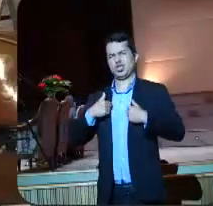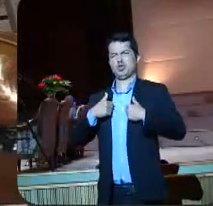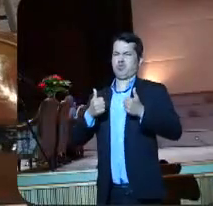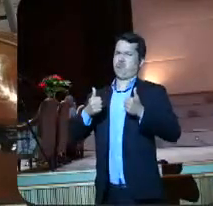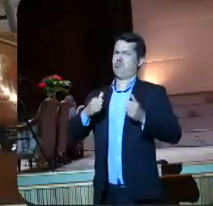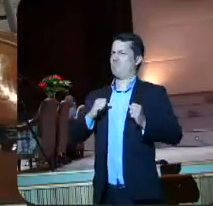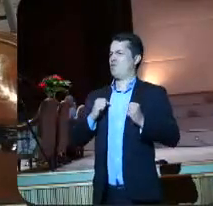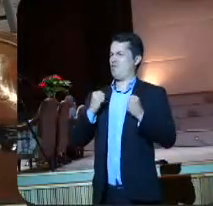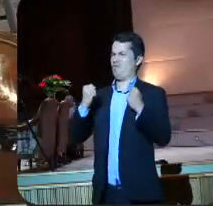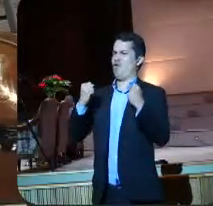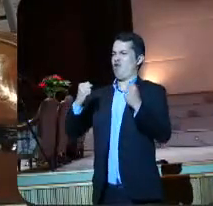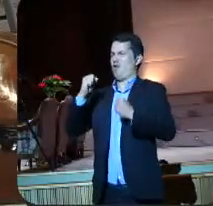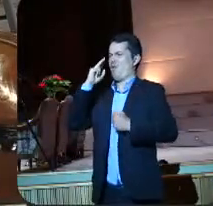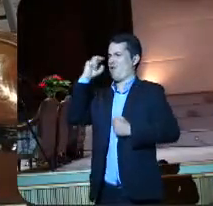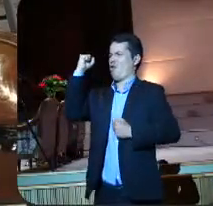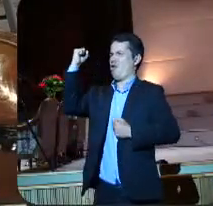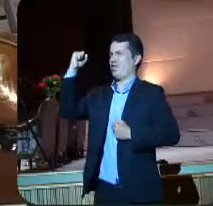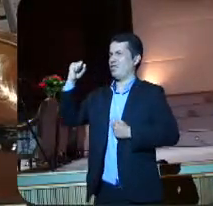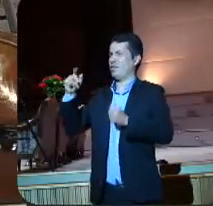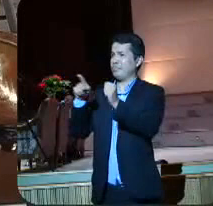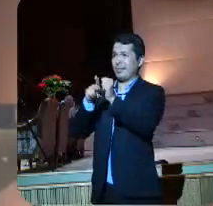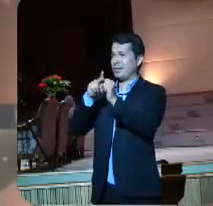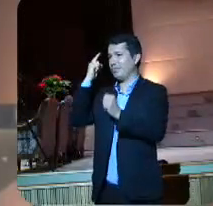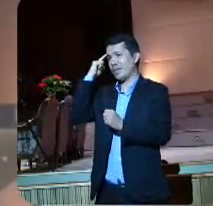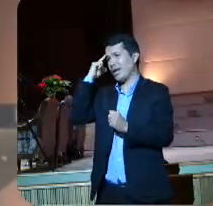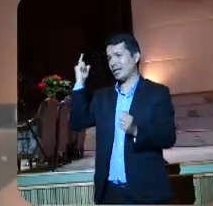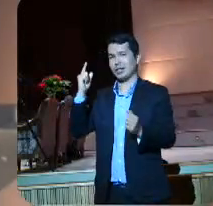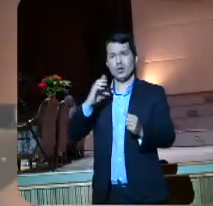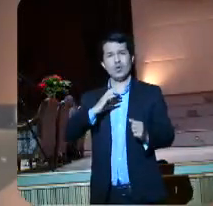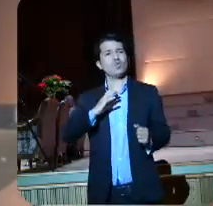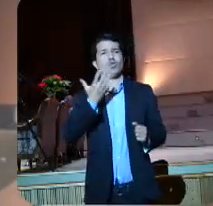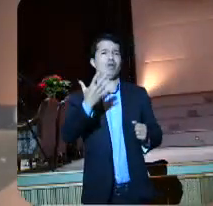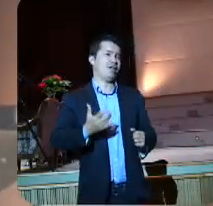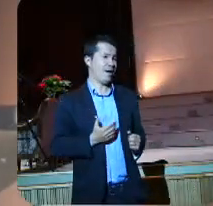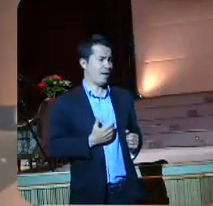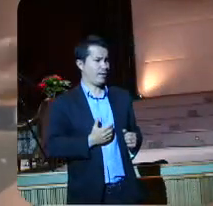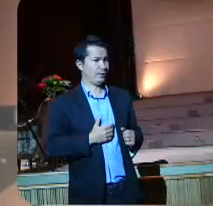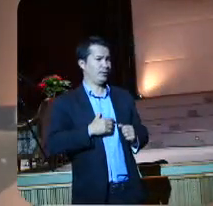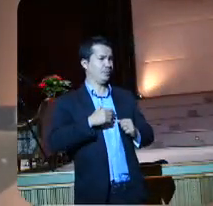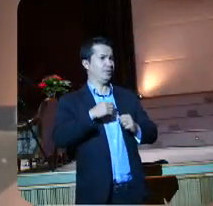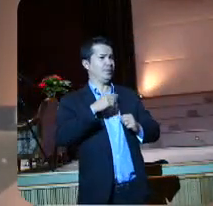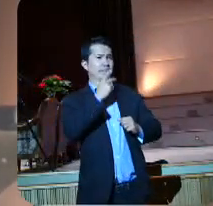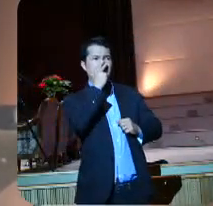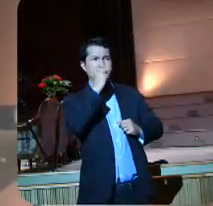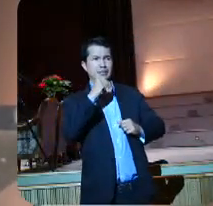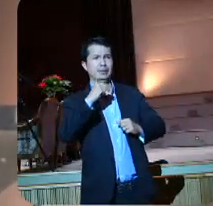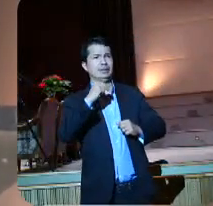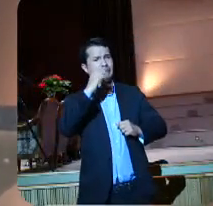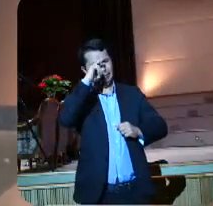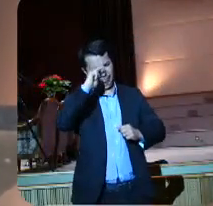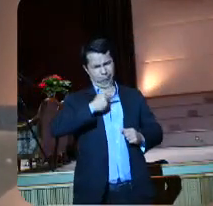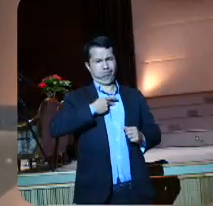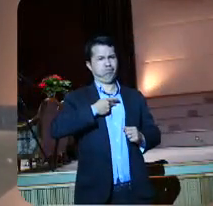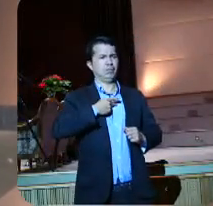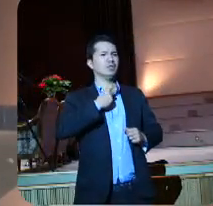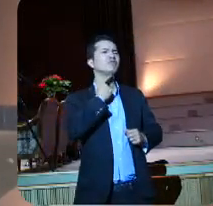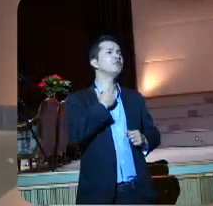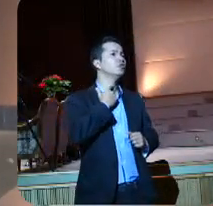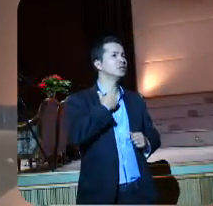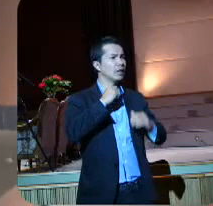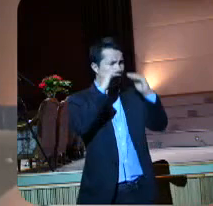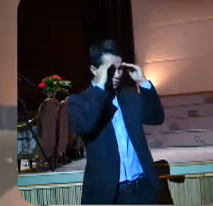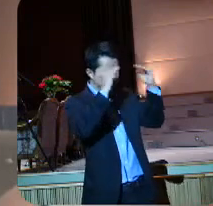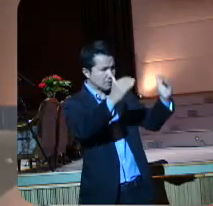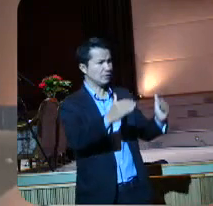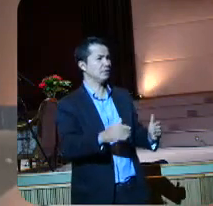para lidar com a vida da fé. Era a sua convicção, era a sua determinação, era a sua vontade, era o